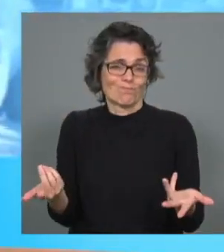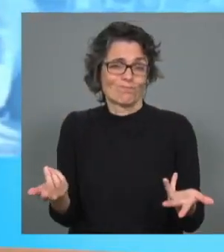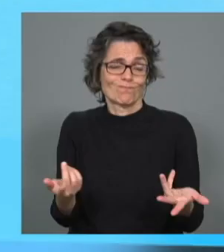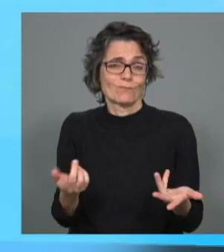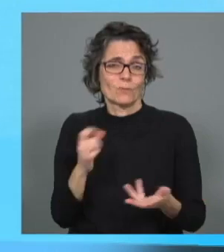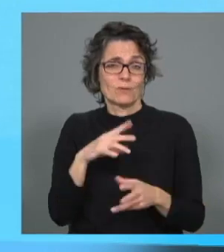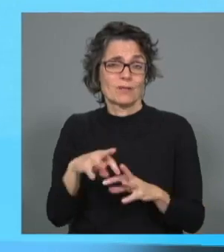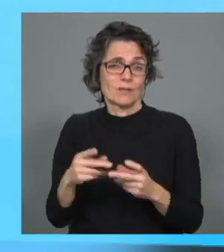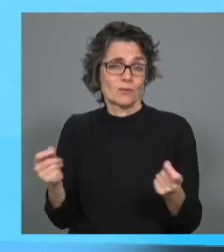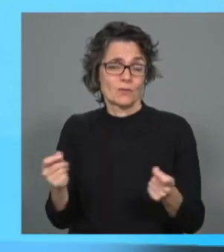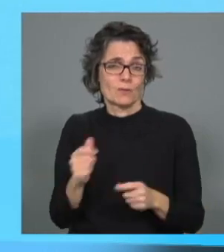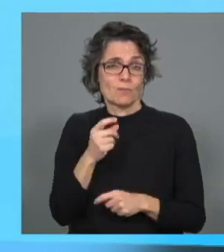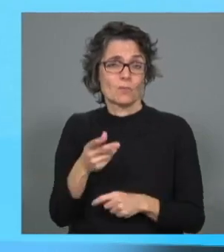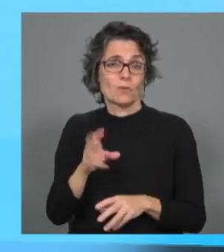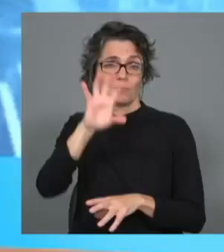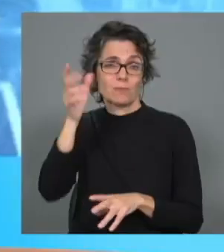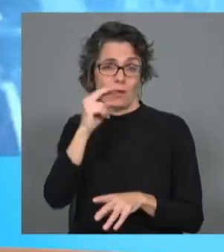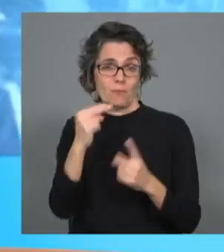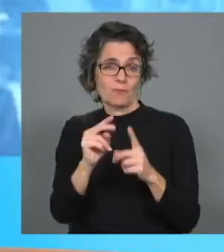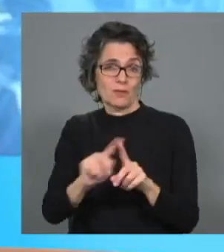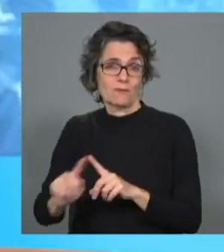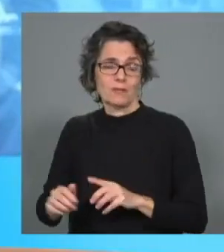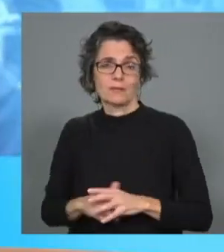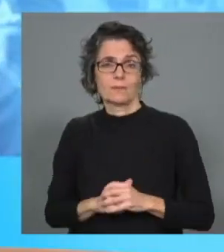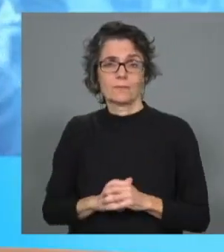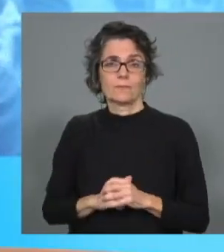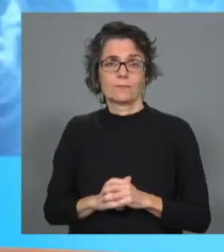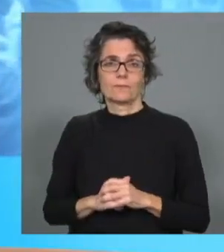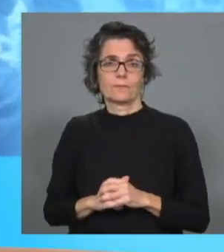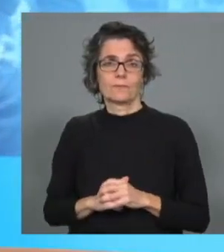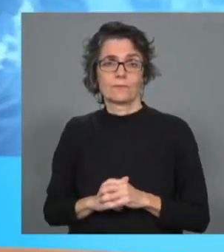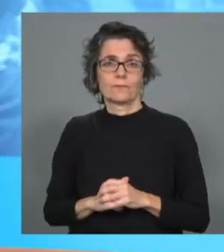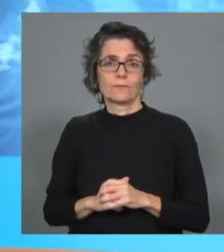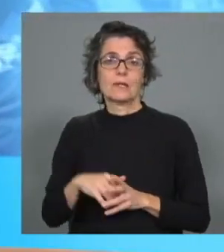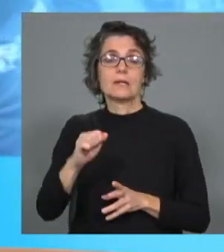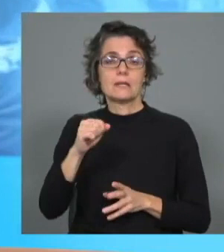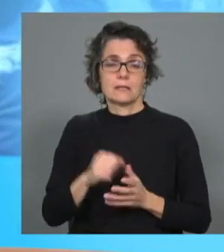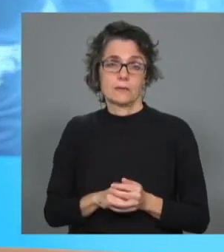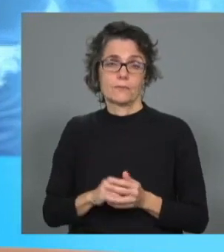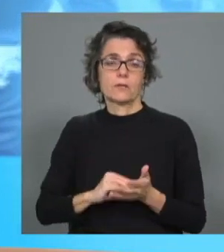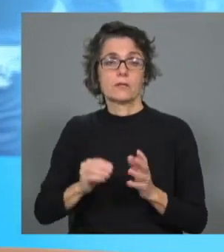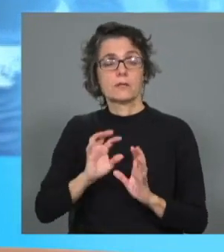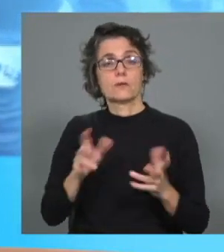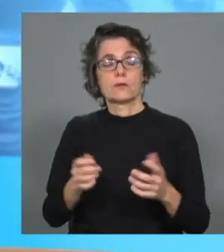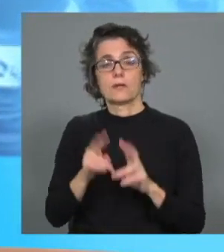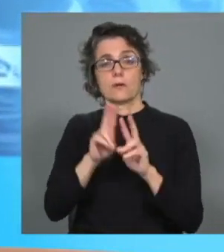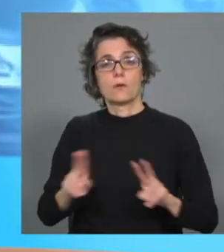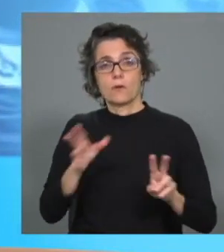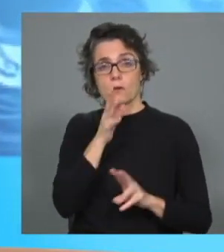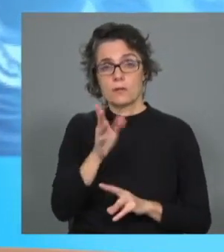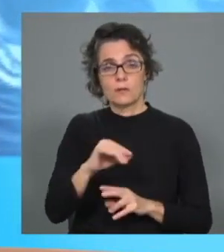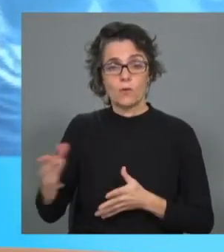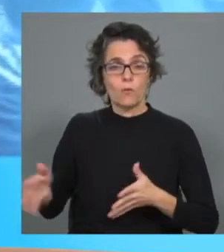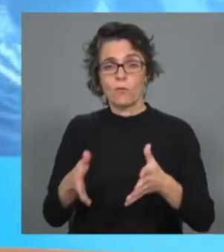destas negociações entre os diferentes países. Aquilo que o secretário-geral das Nações Unidas dizia, que estávamos numa